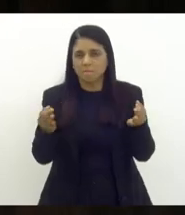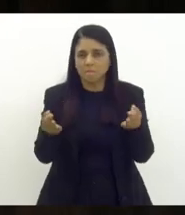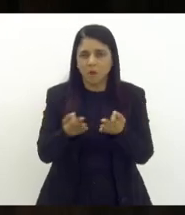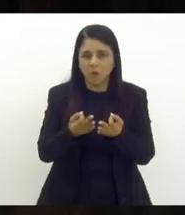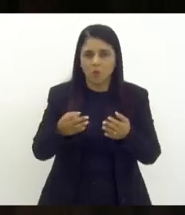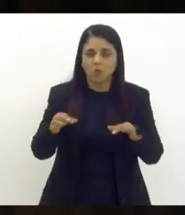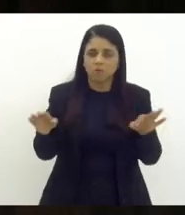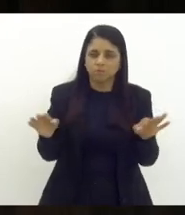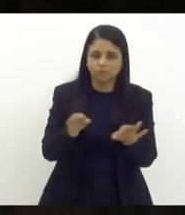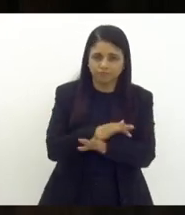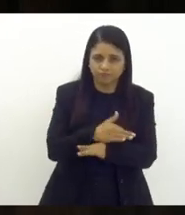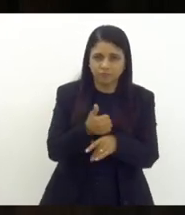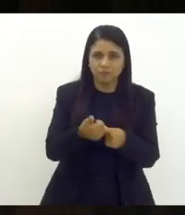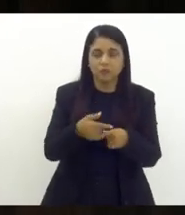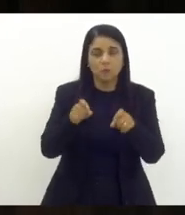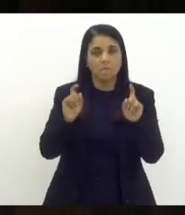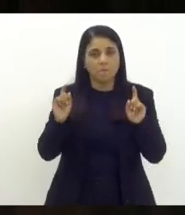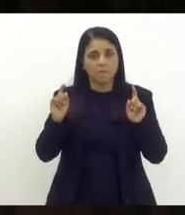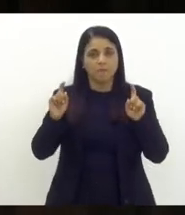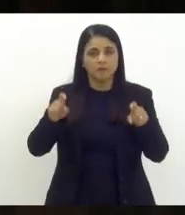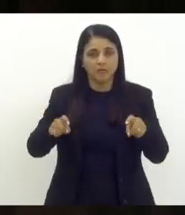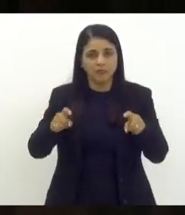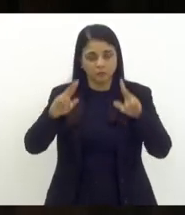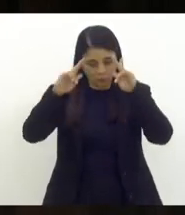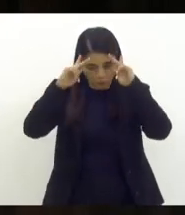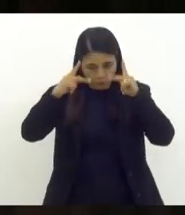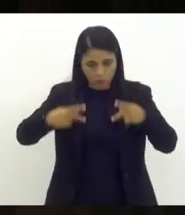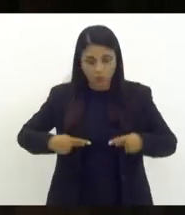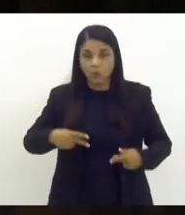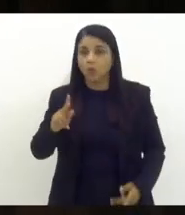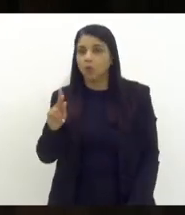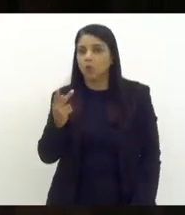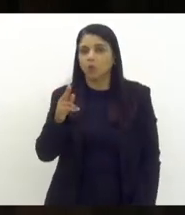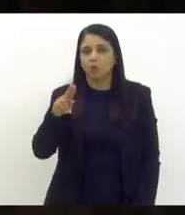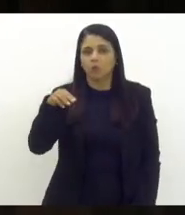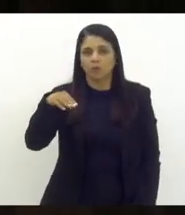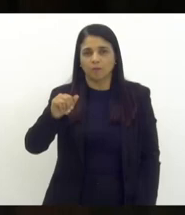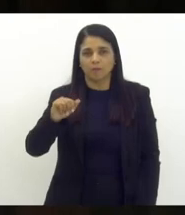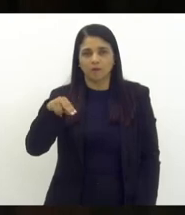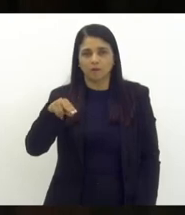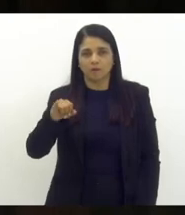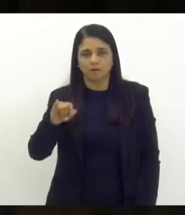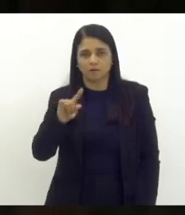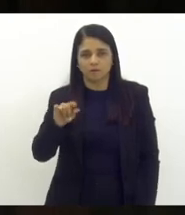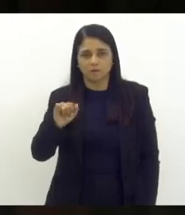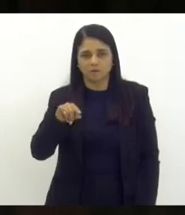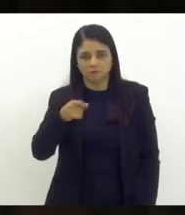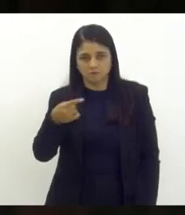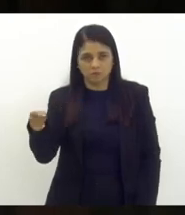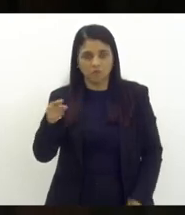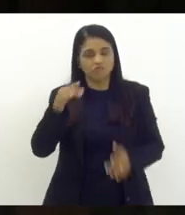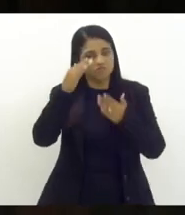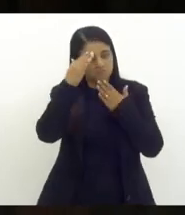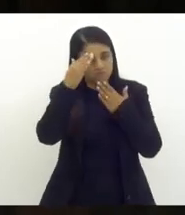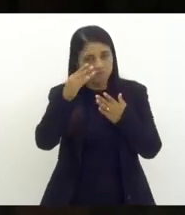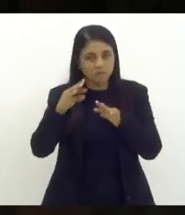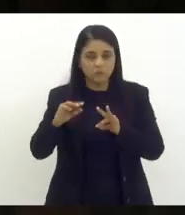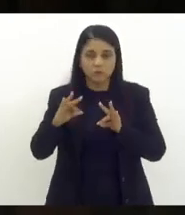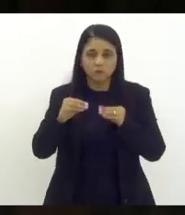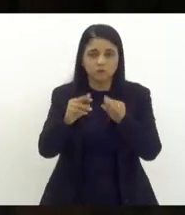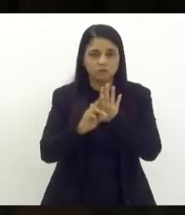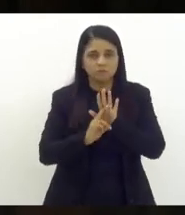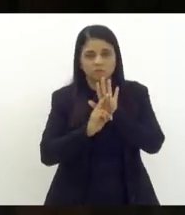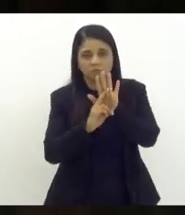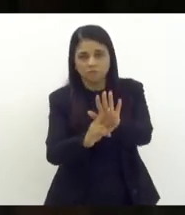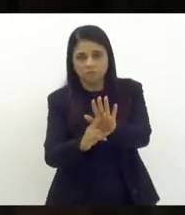pautado no nosso mandato chamada humanização eu quero agradecer a presença de todos os representantes das